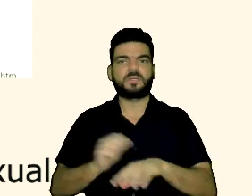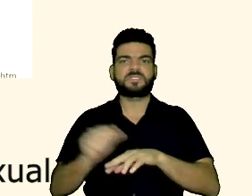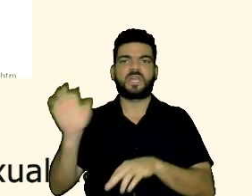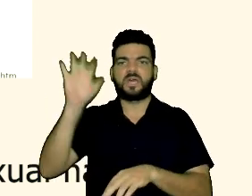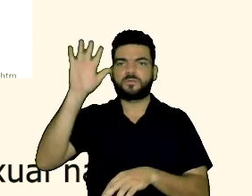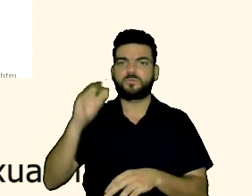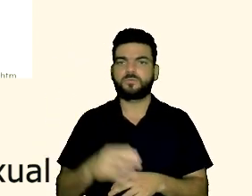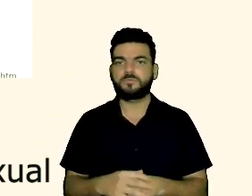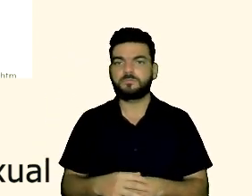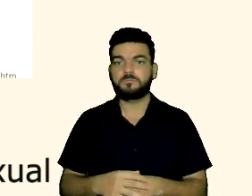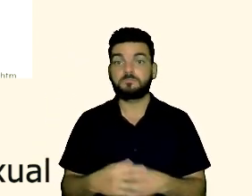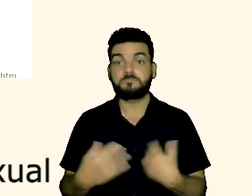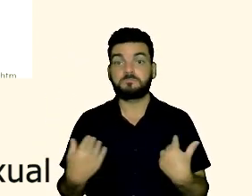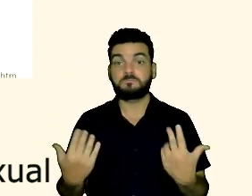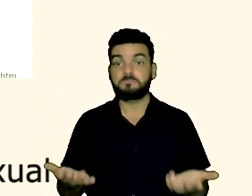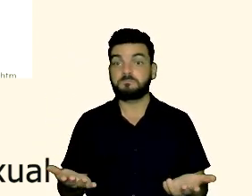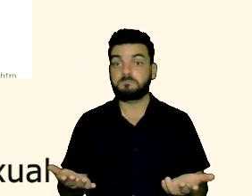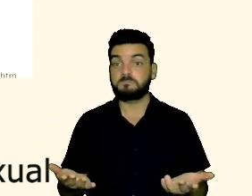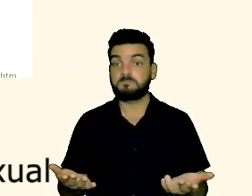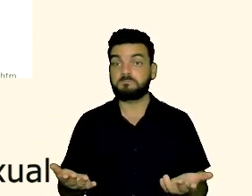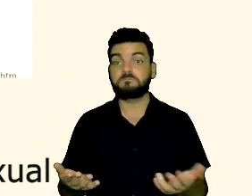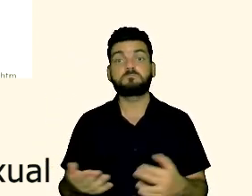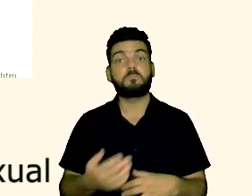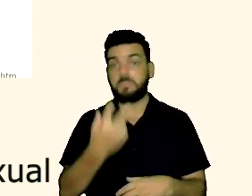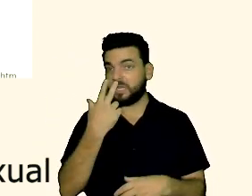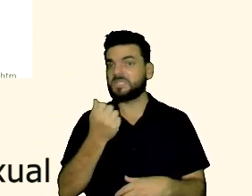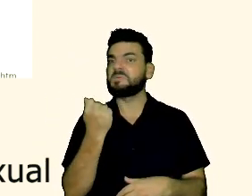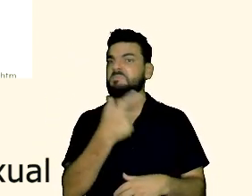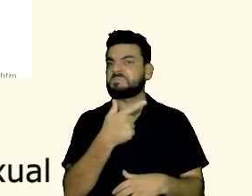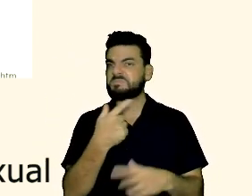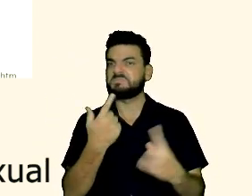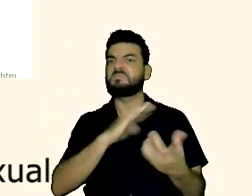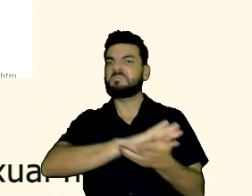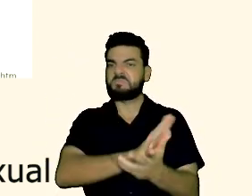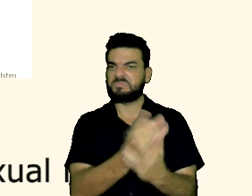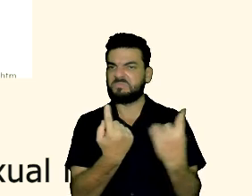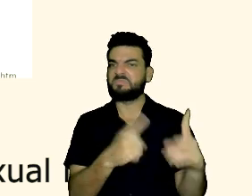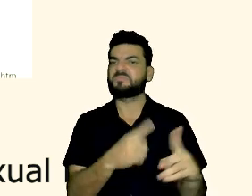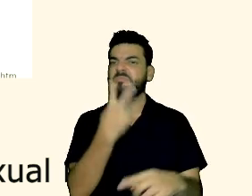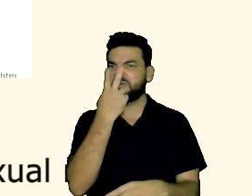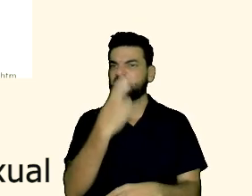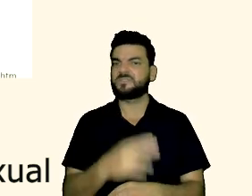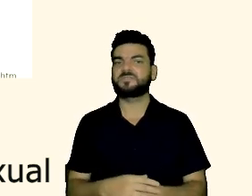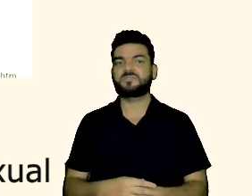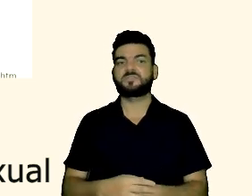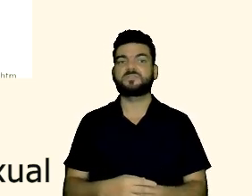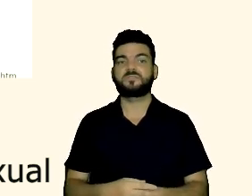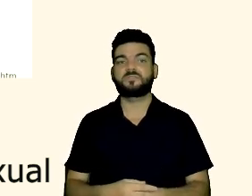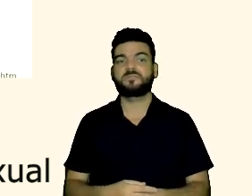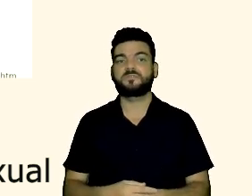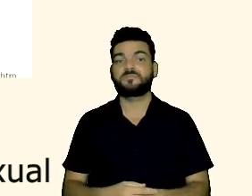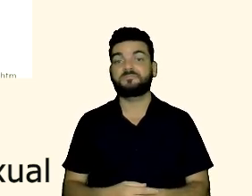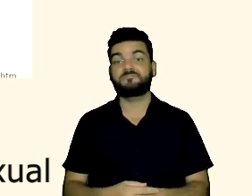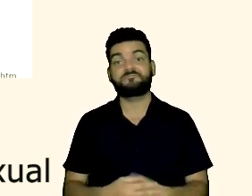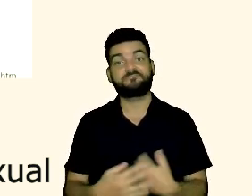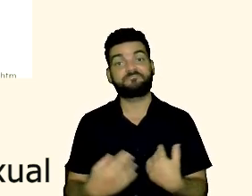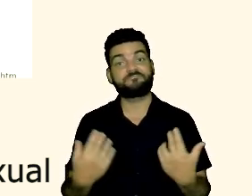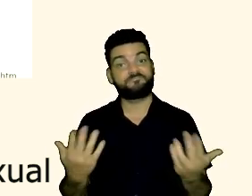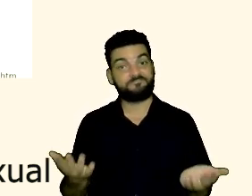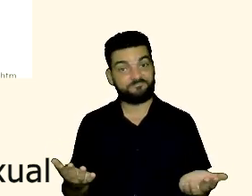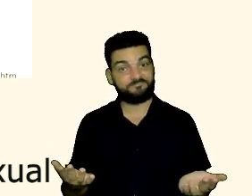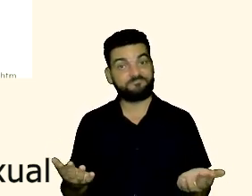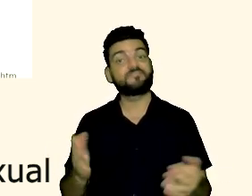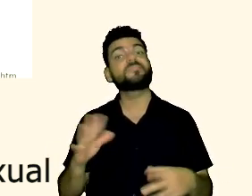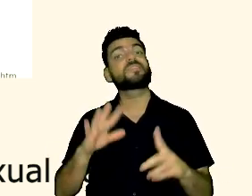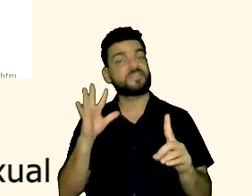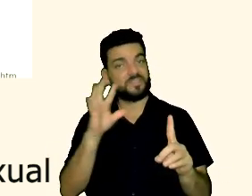de discriminação, que é um passinho para as situações assediadoras, assim como a gestão de pressão, que é a